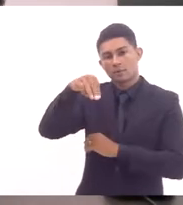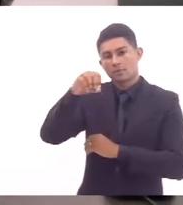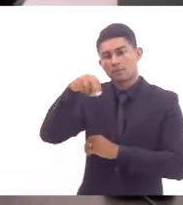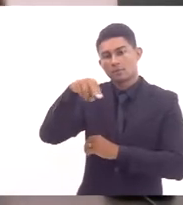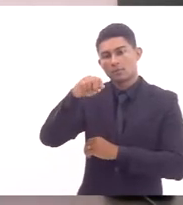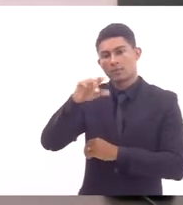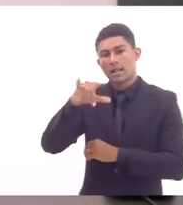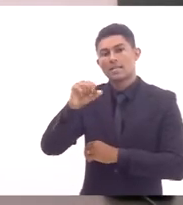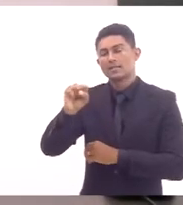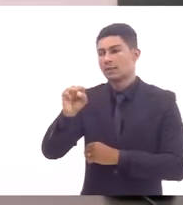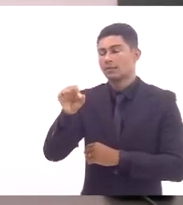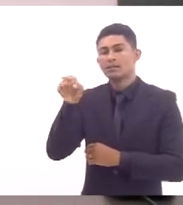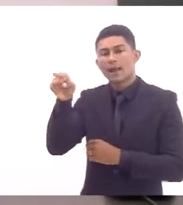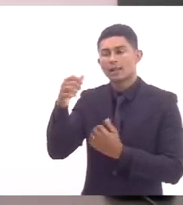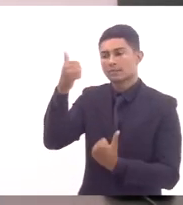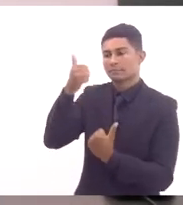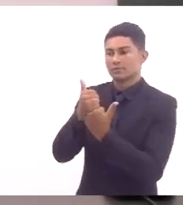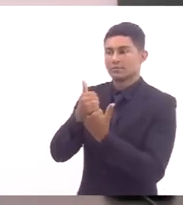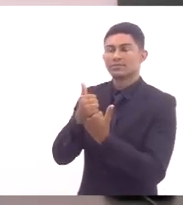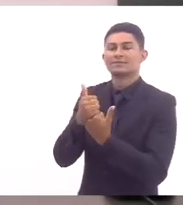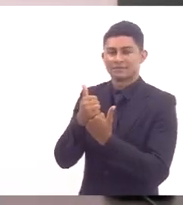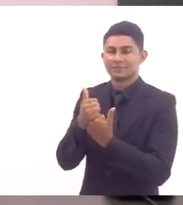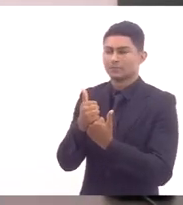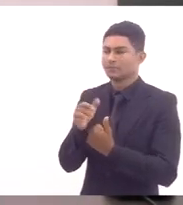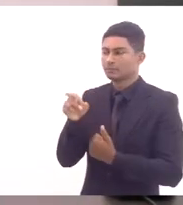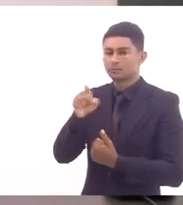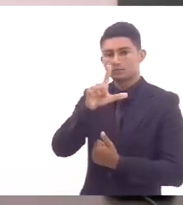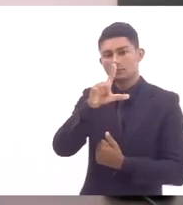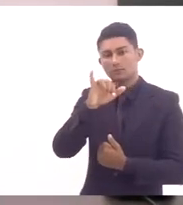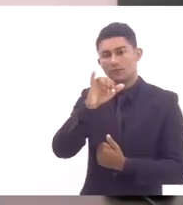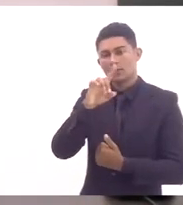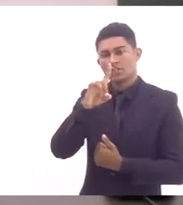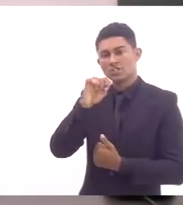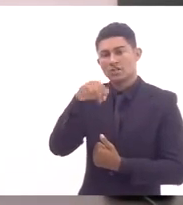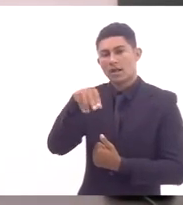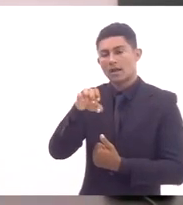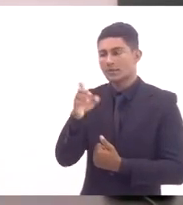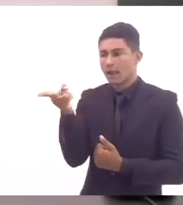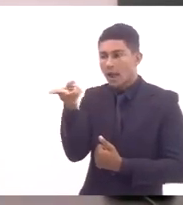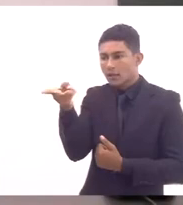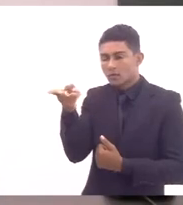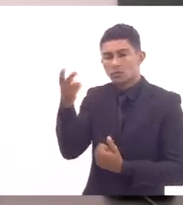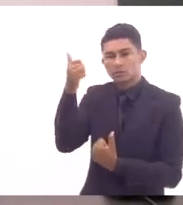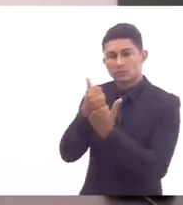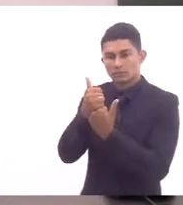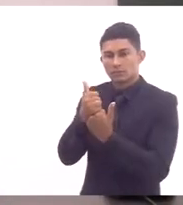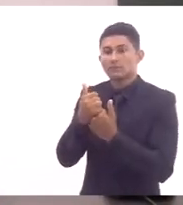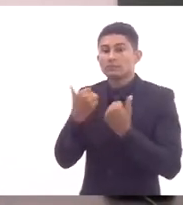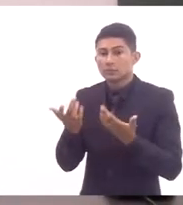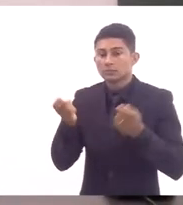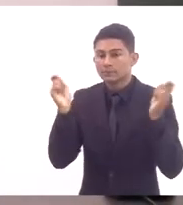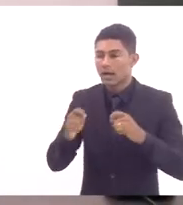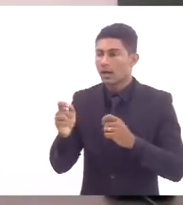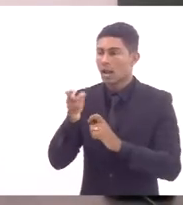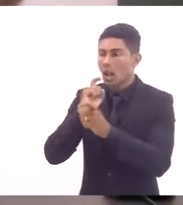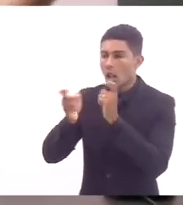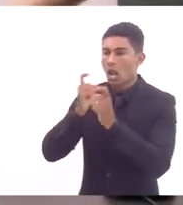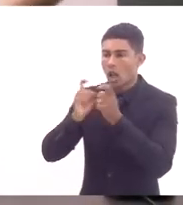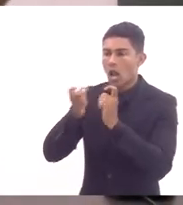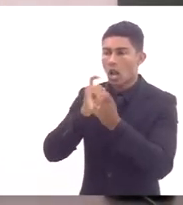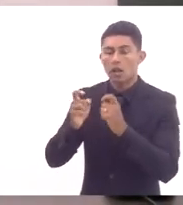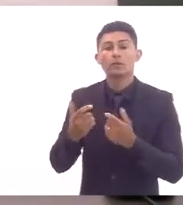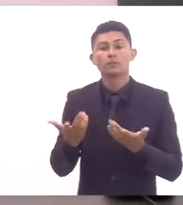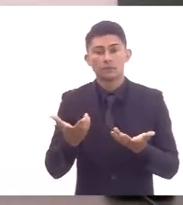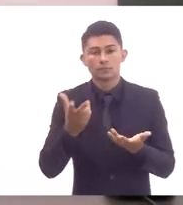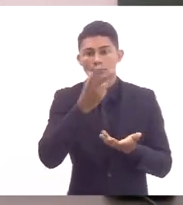a minha subsecretária é Lidiane é a possibilidade de construir e de estimular a cultura formal de uma